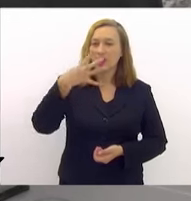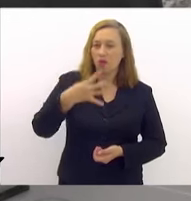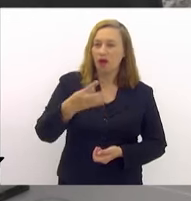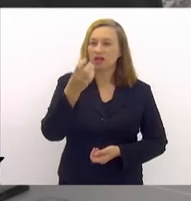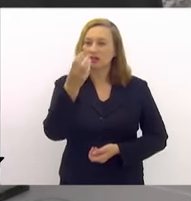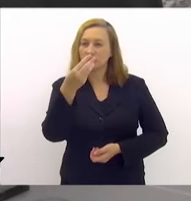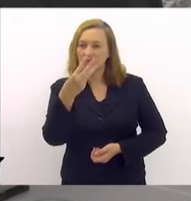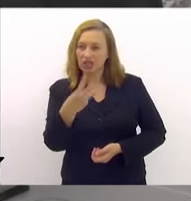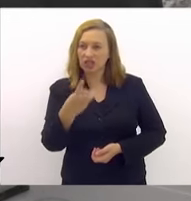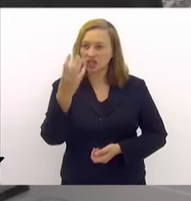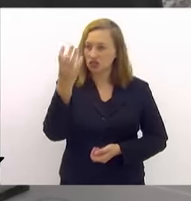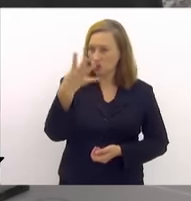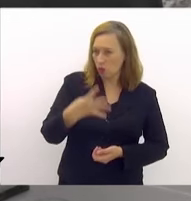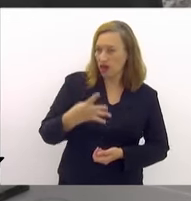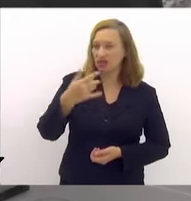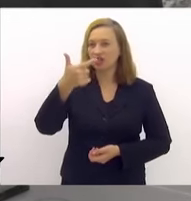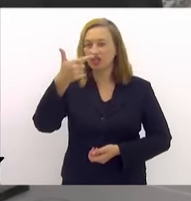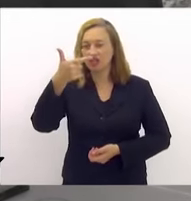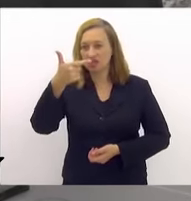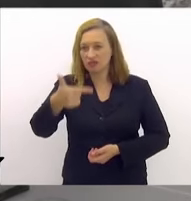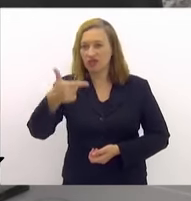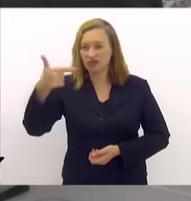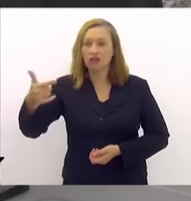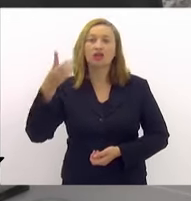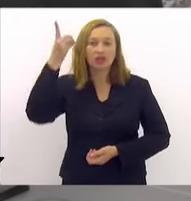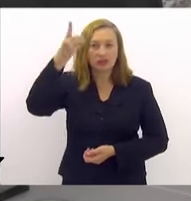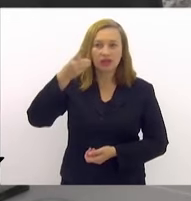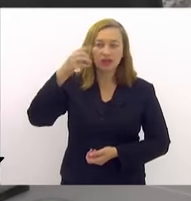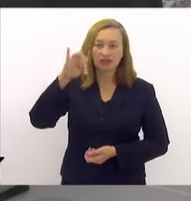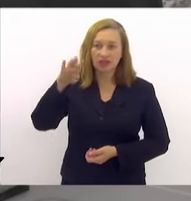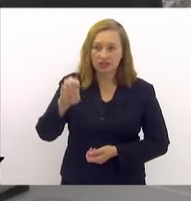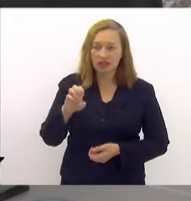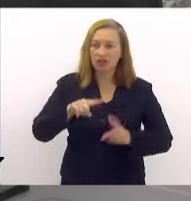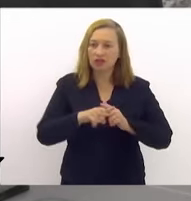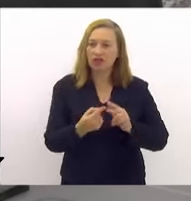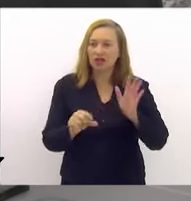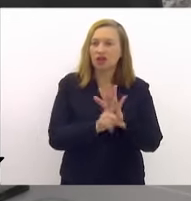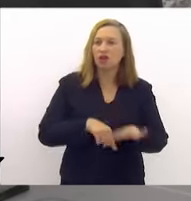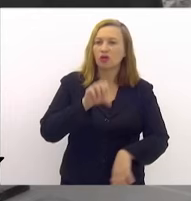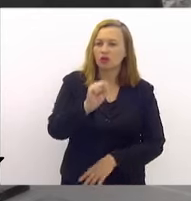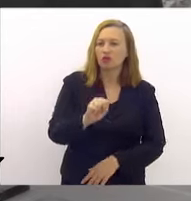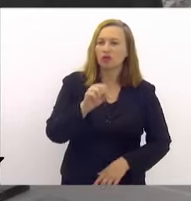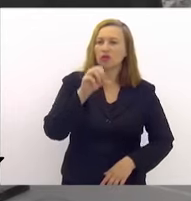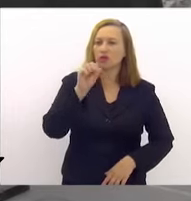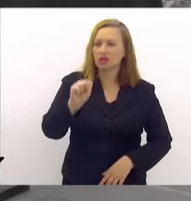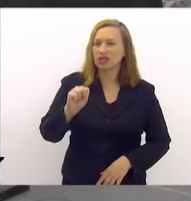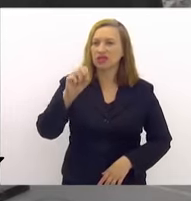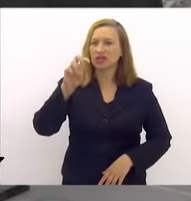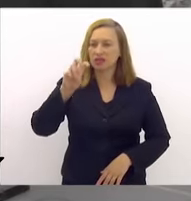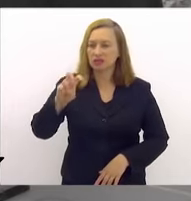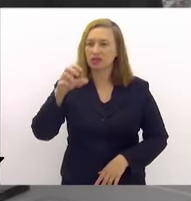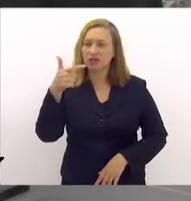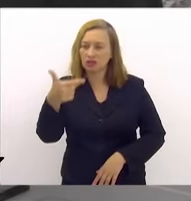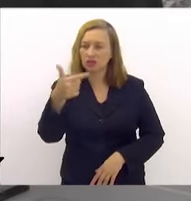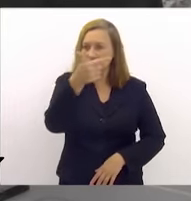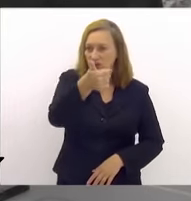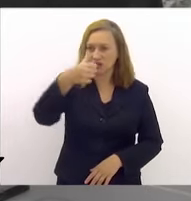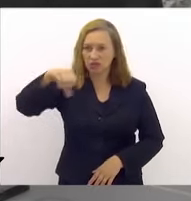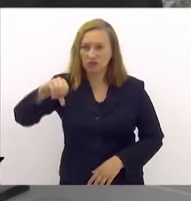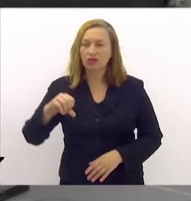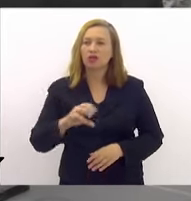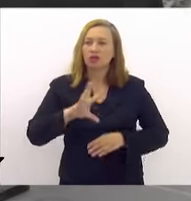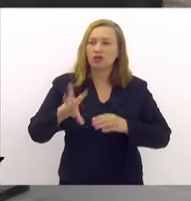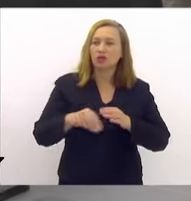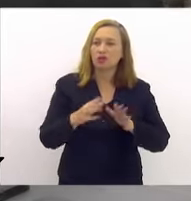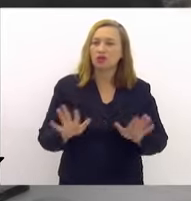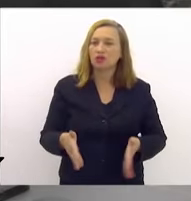6434 de 22, de autoria da deputada Franciane Mota, que altera a Lei 8.652 de 13 de dezembro de 2019, que institui o